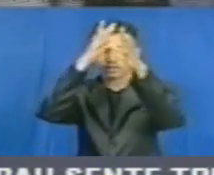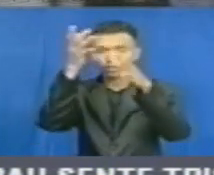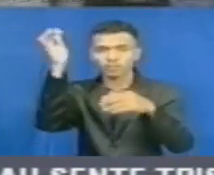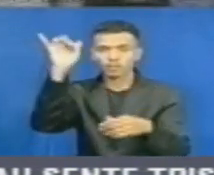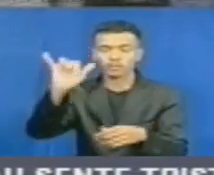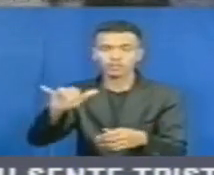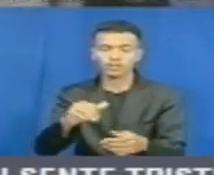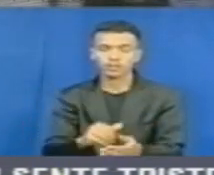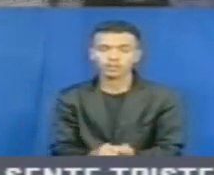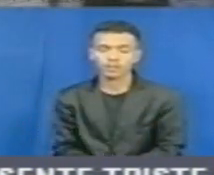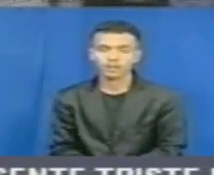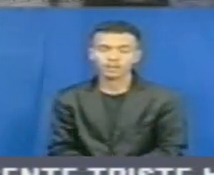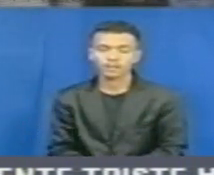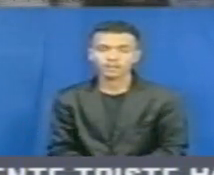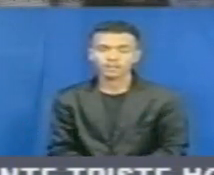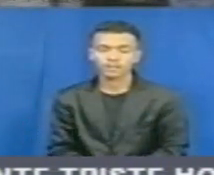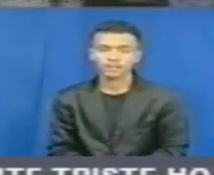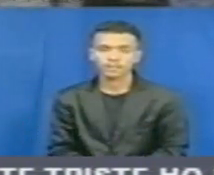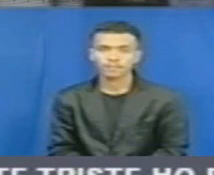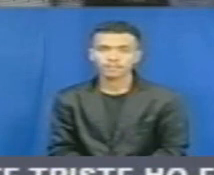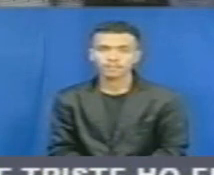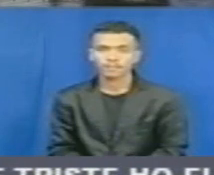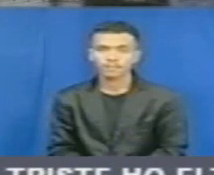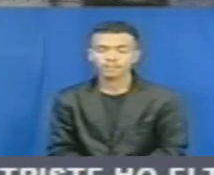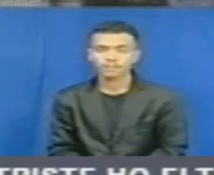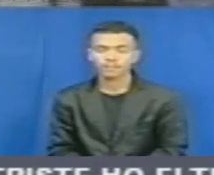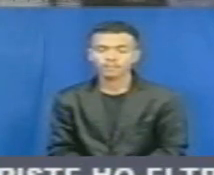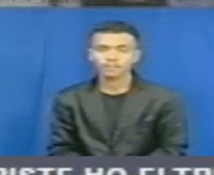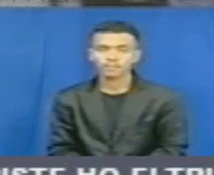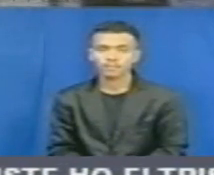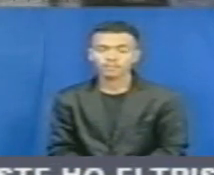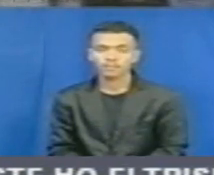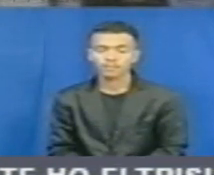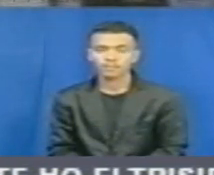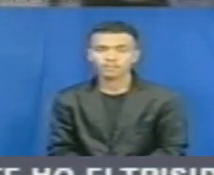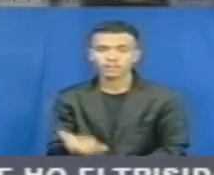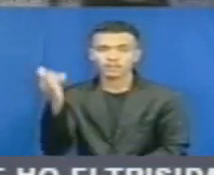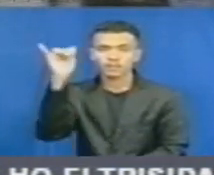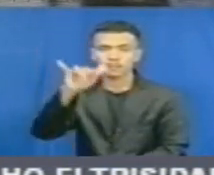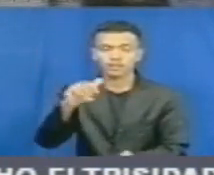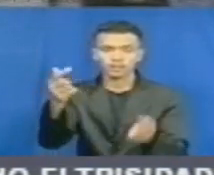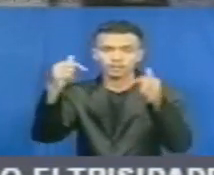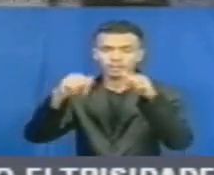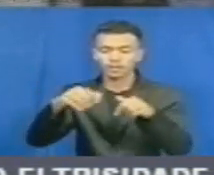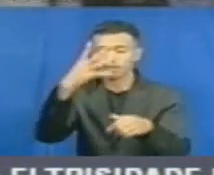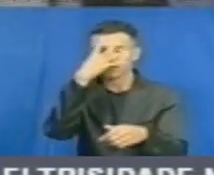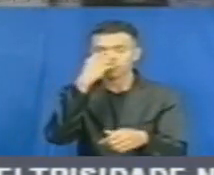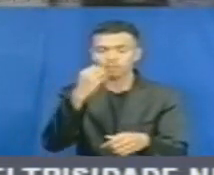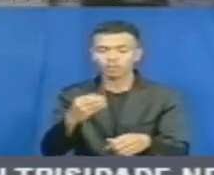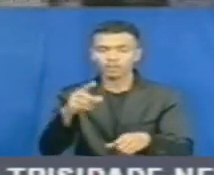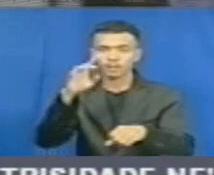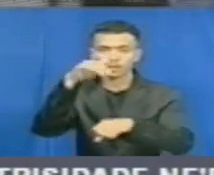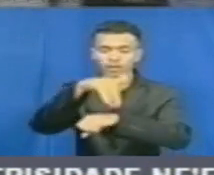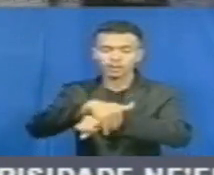o Sissuco Irvim de Baixo, Irvim de Cima, a Fleca e Siramai Tobareti, o Mau Cosnei durante Calan